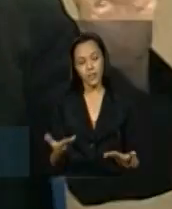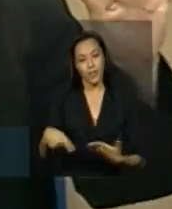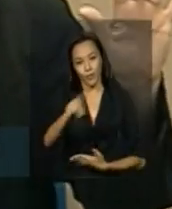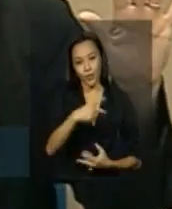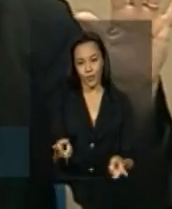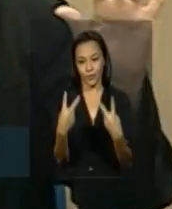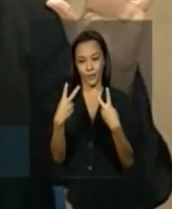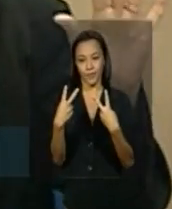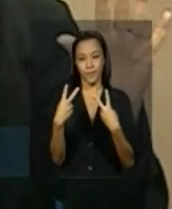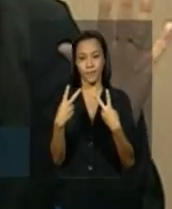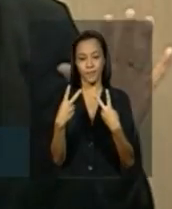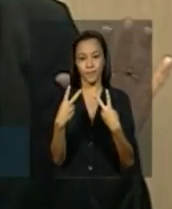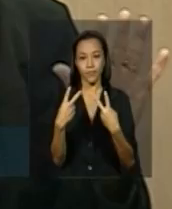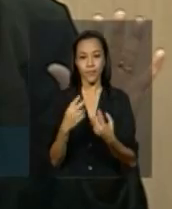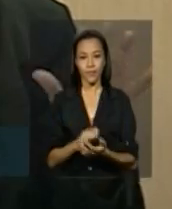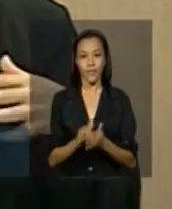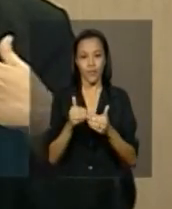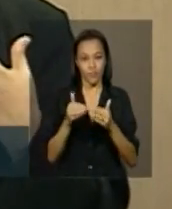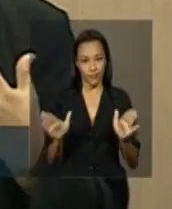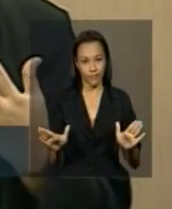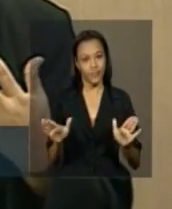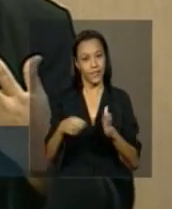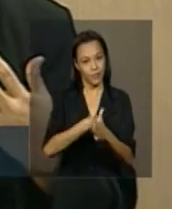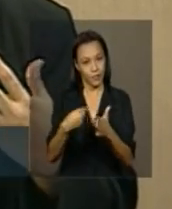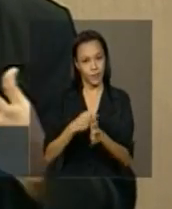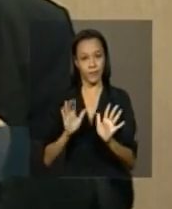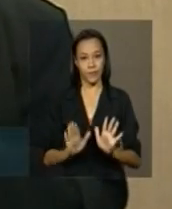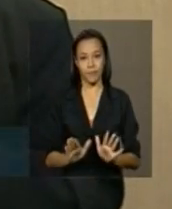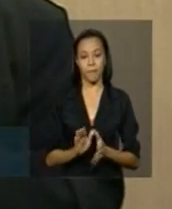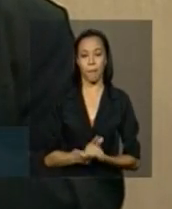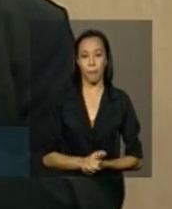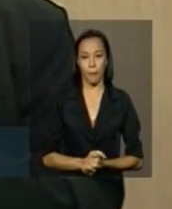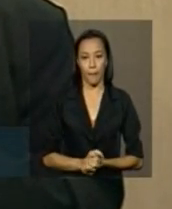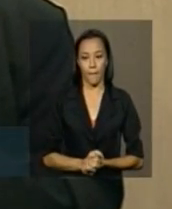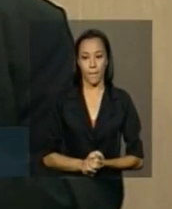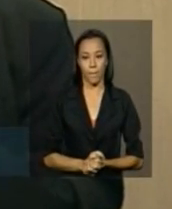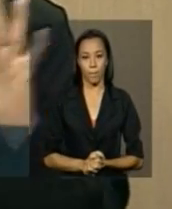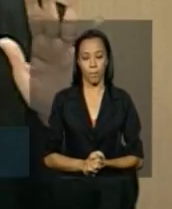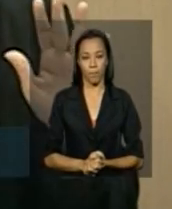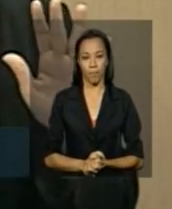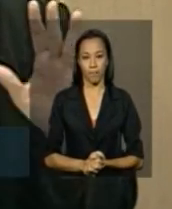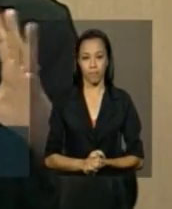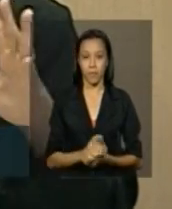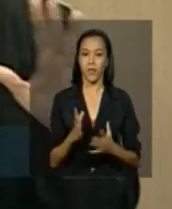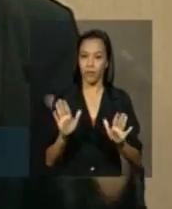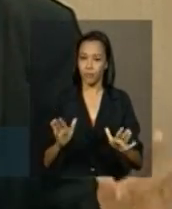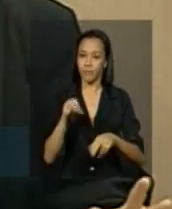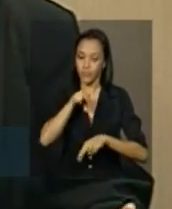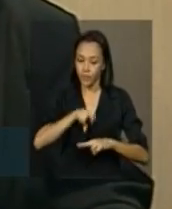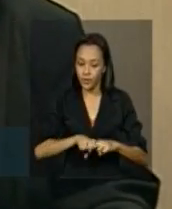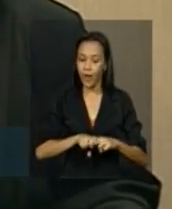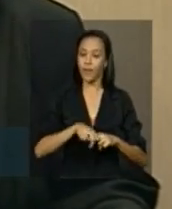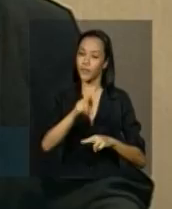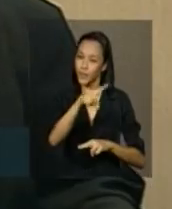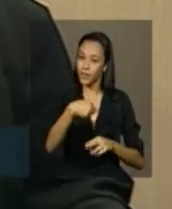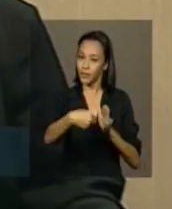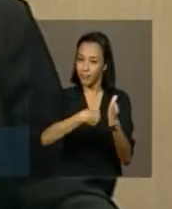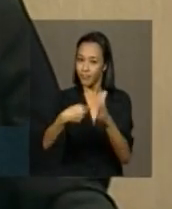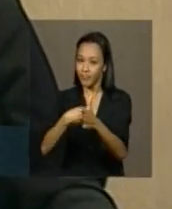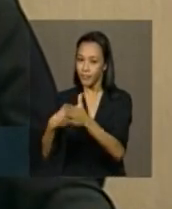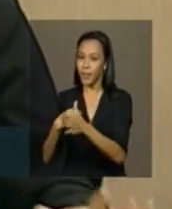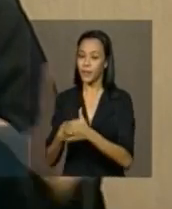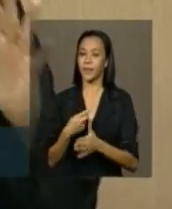de vocês calma gente eu vou abrir as S fazendo tá eu vou ficar sentadinha aqui só para poder disciplinar a